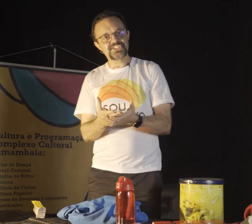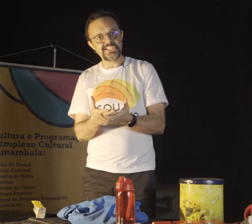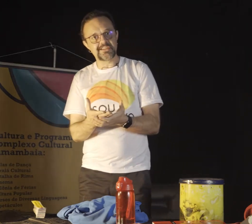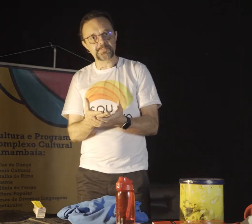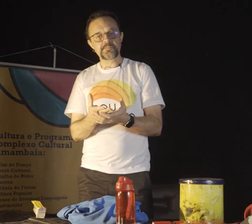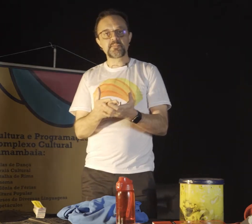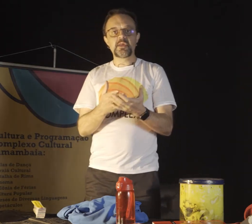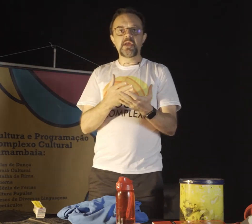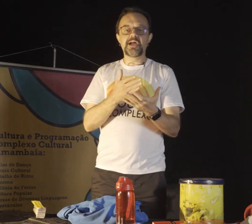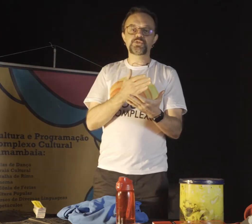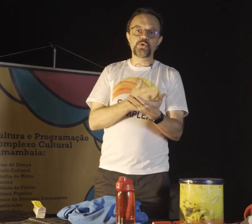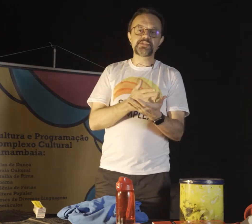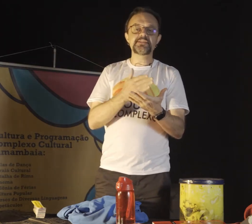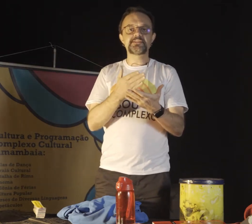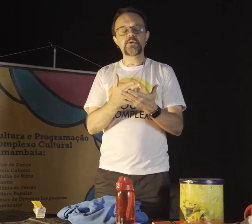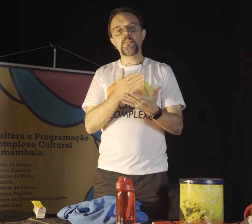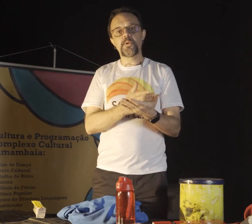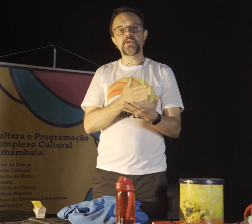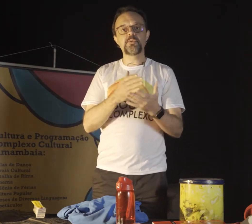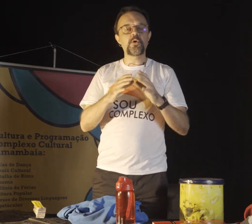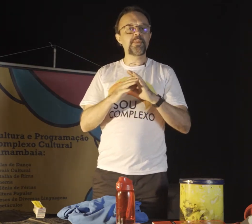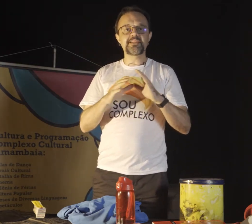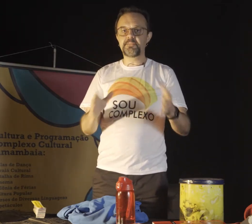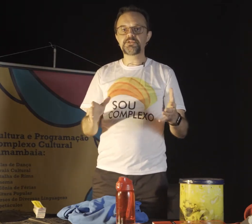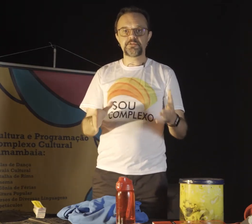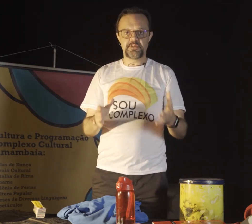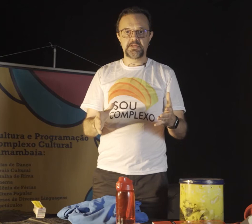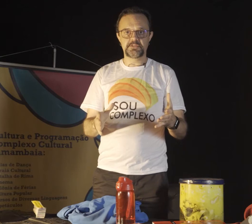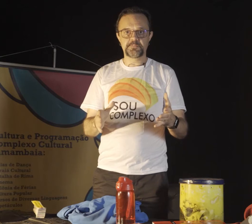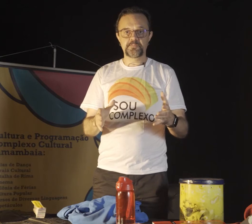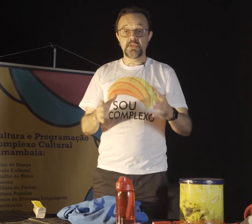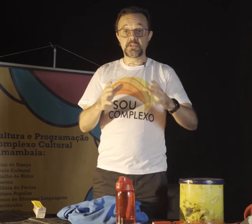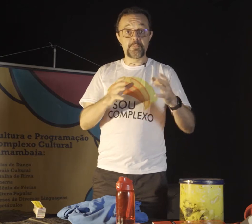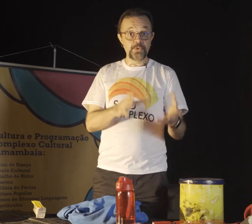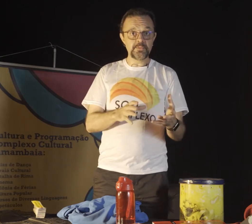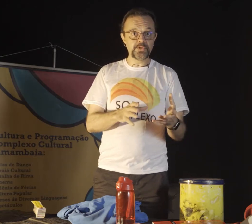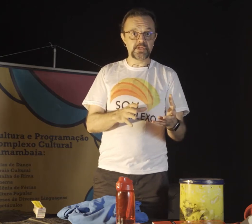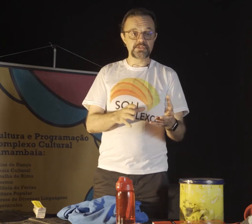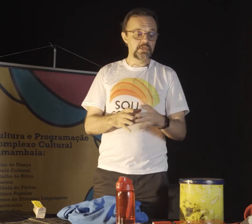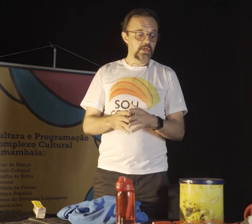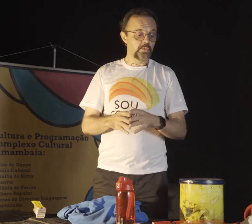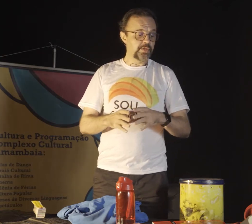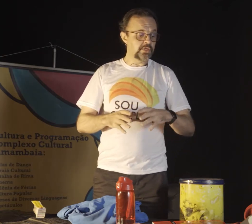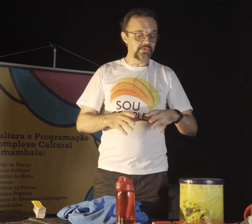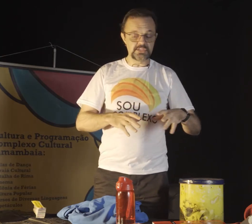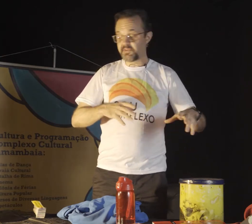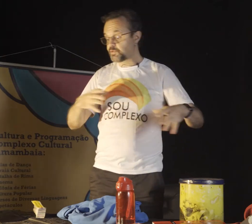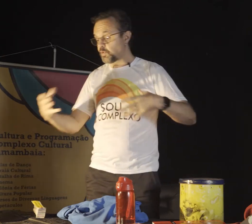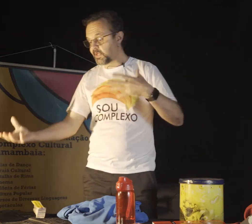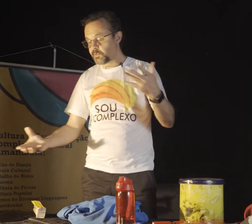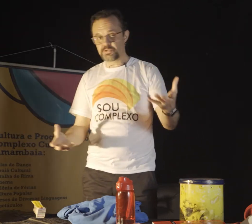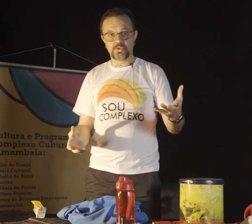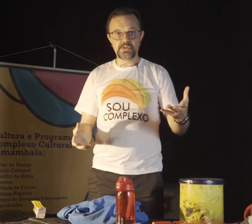da tinta, as coisas se comportam completamente diferentes. Então é muito importante, no momento em que você